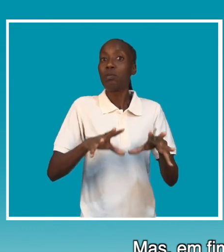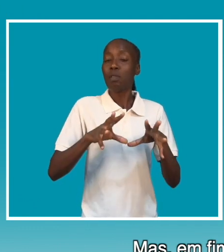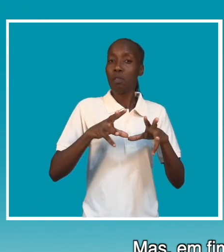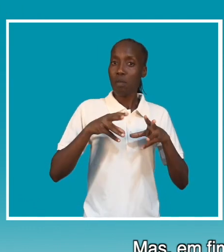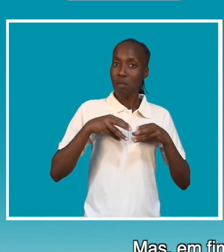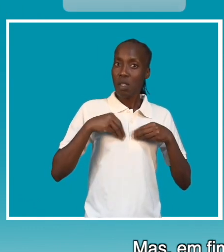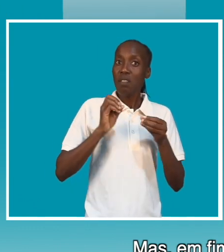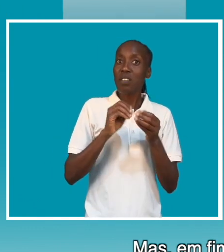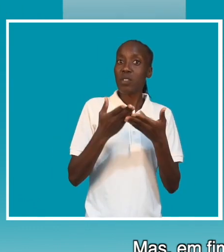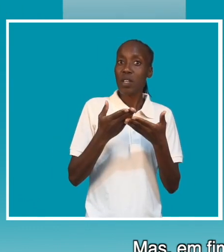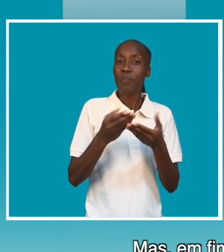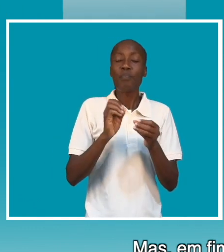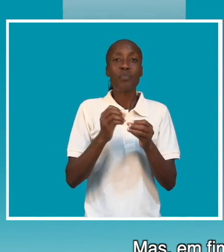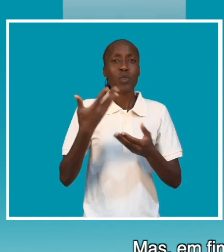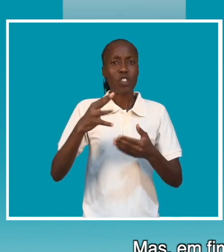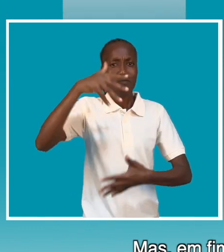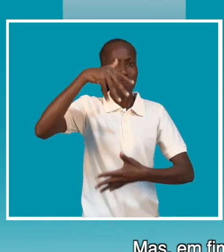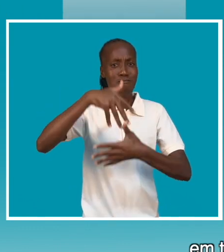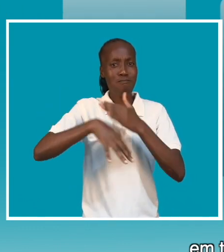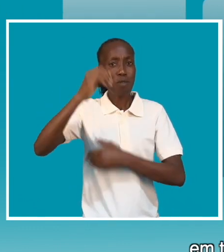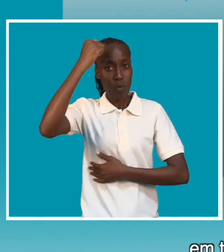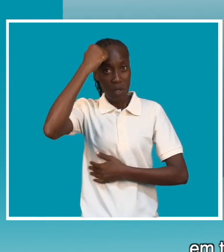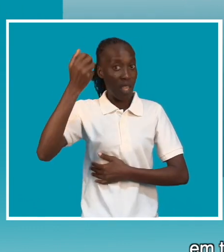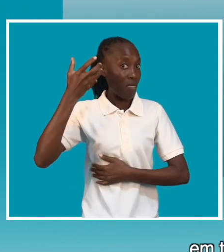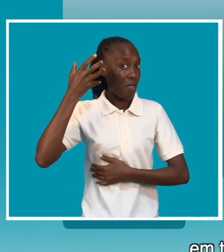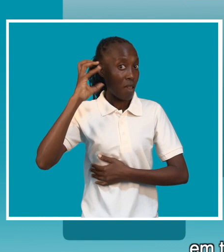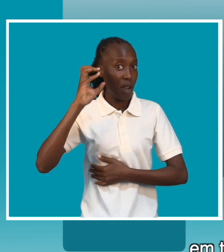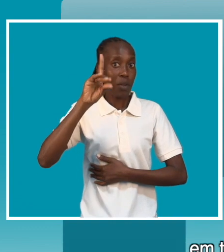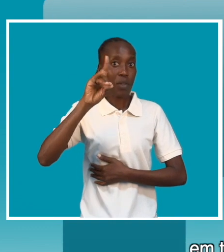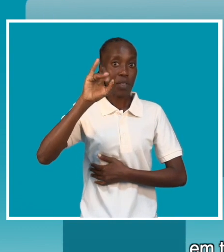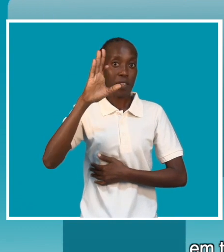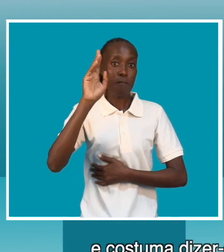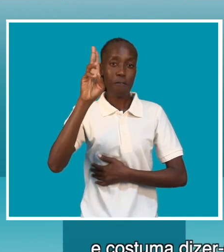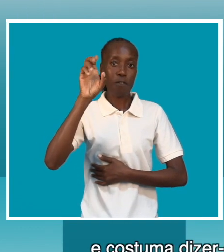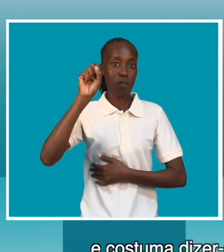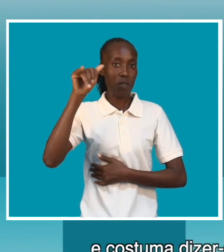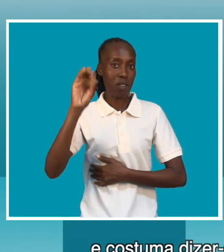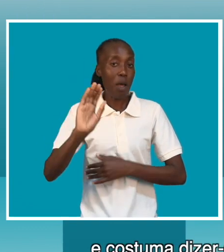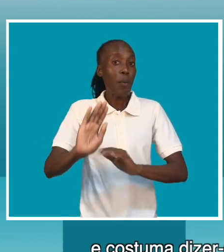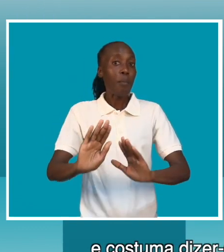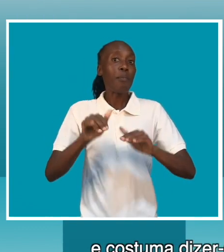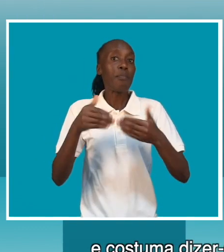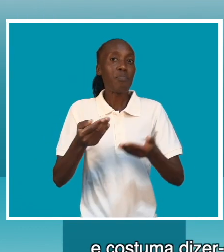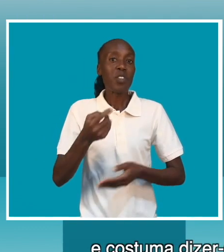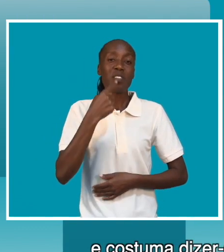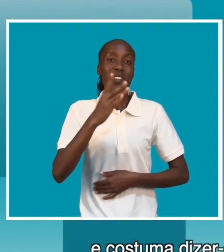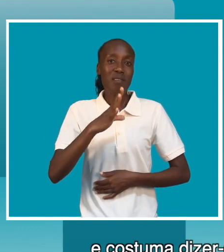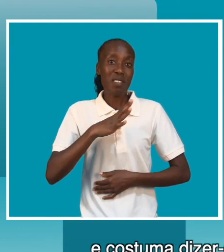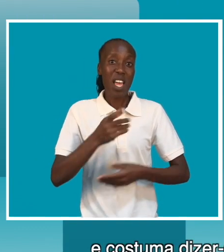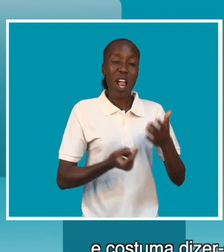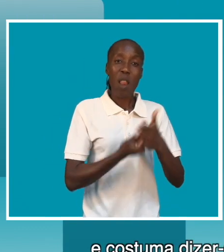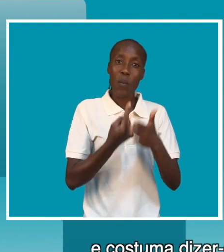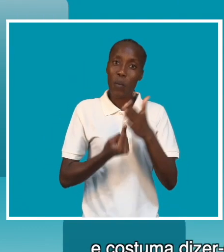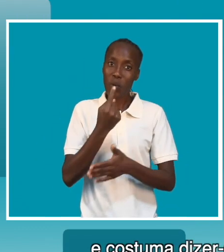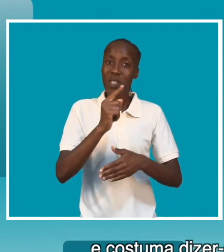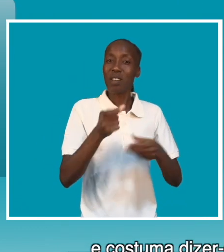que eu aperfeiçoasse os meus conhecimentos em termos de radiodifusão e costuma dizer-se